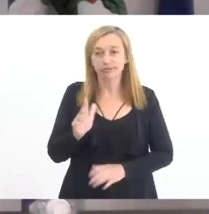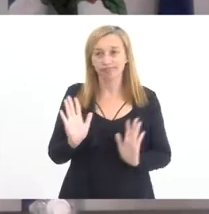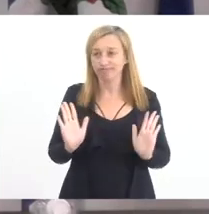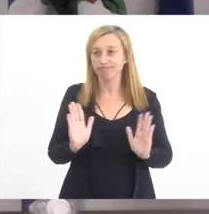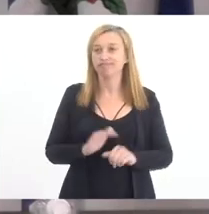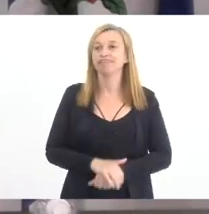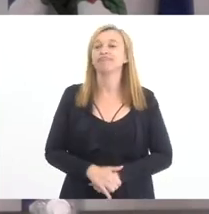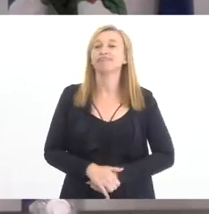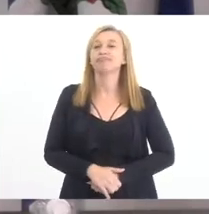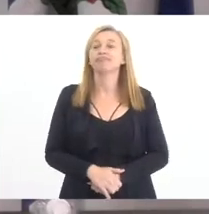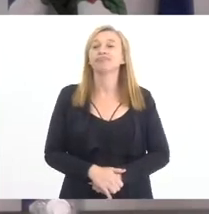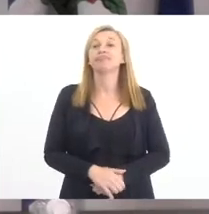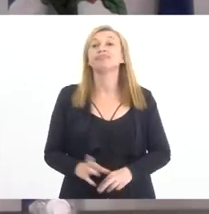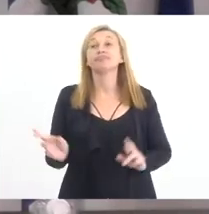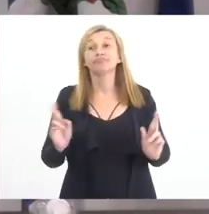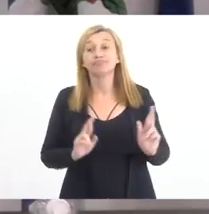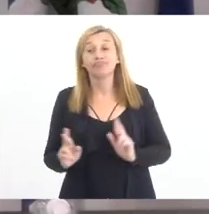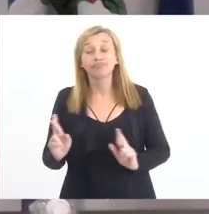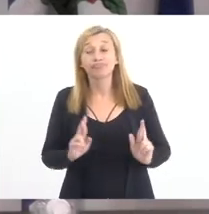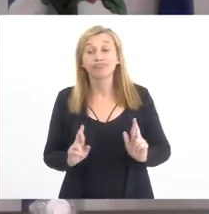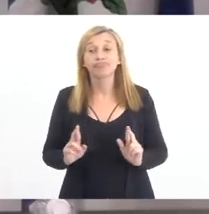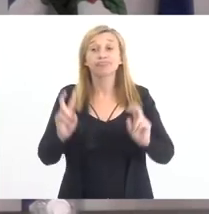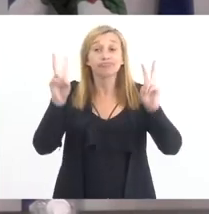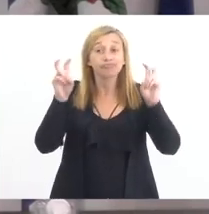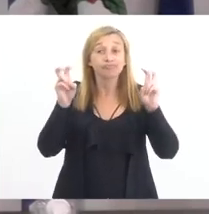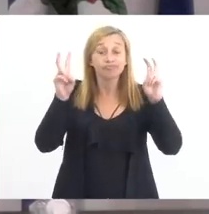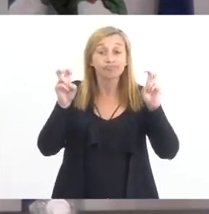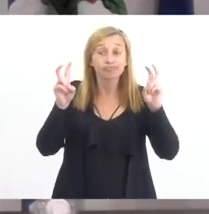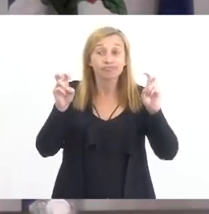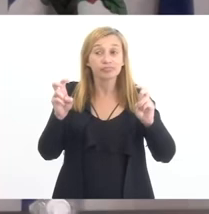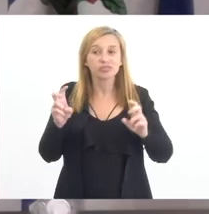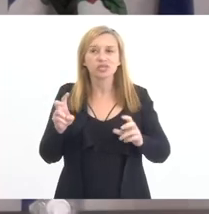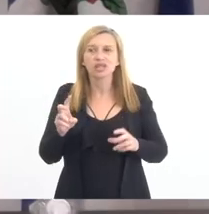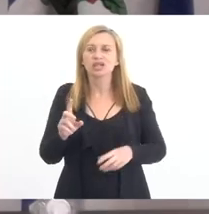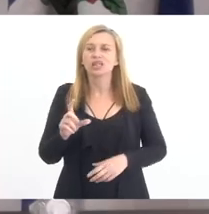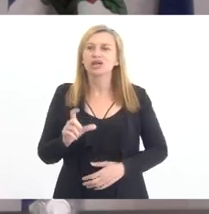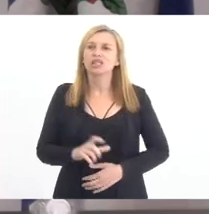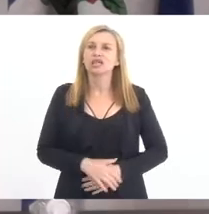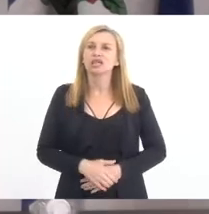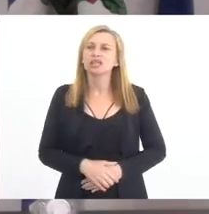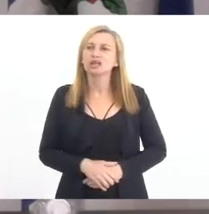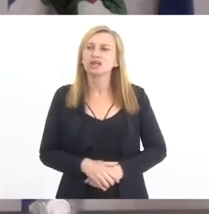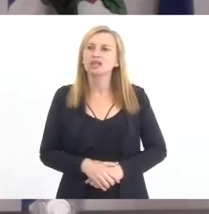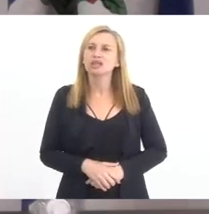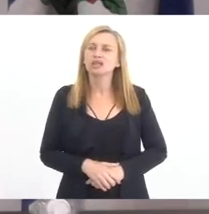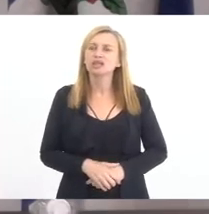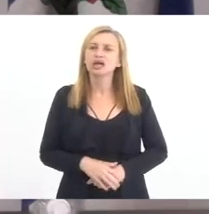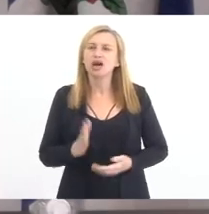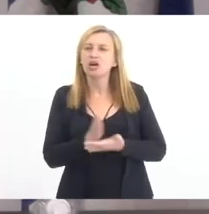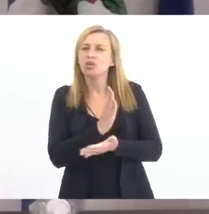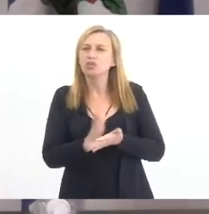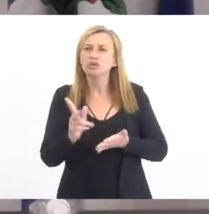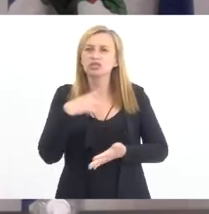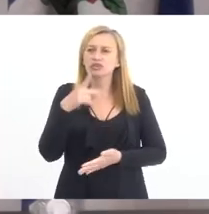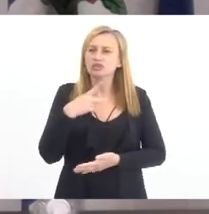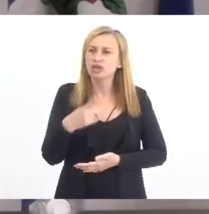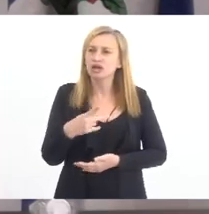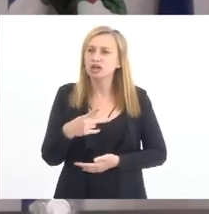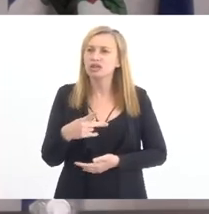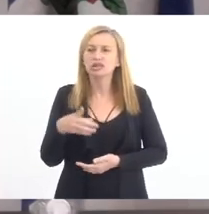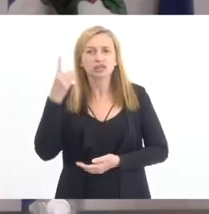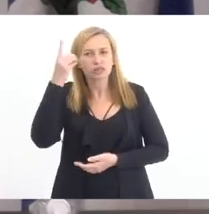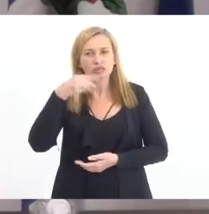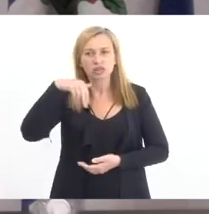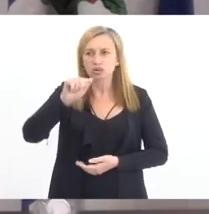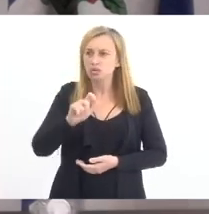isso. Com relação à questão, ouvi a questão do ingresso, algumas falas foram isso, inclusive o deputado